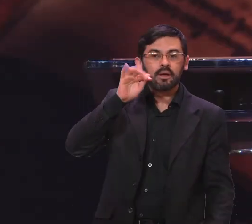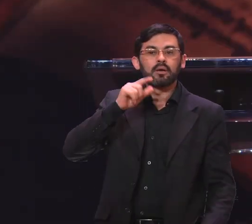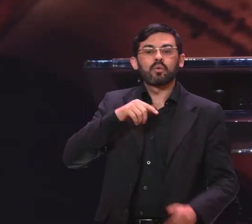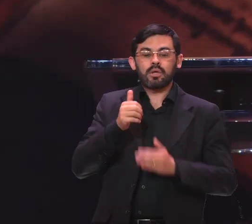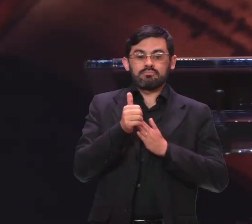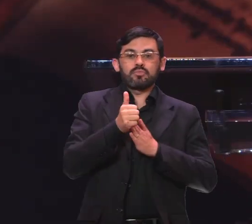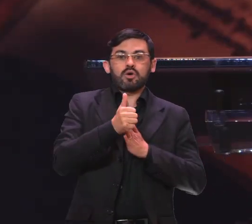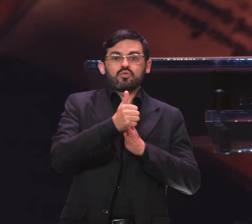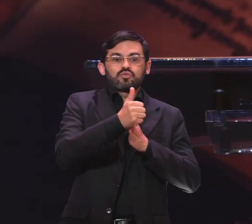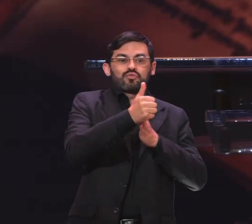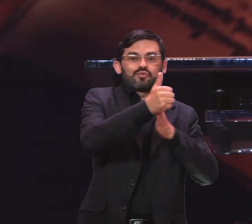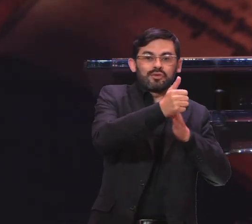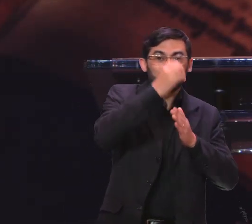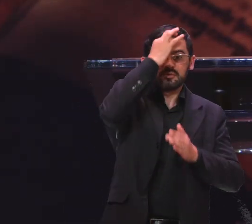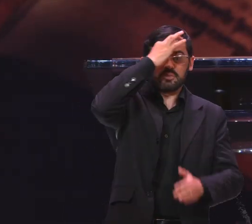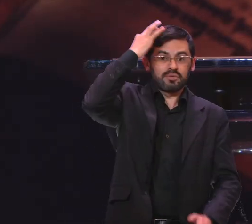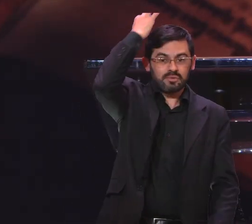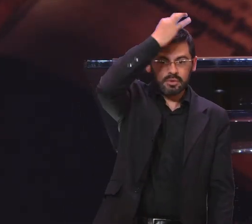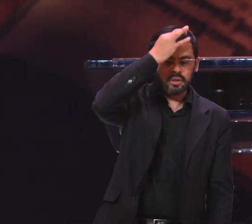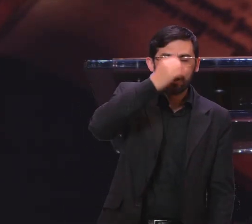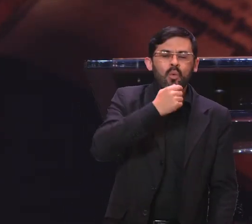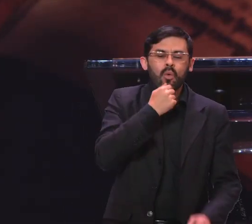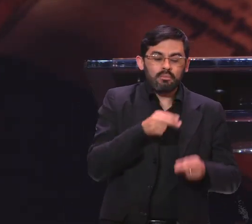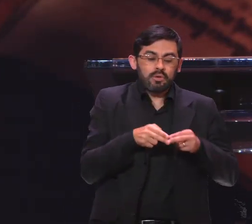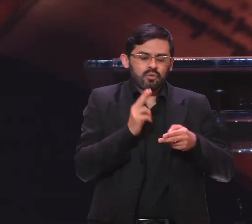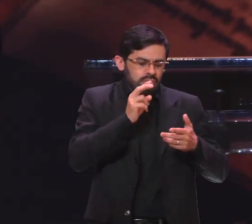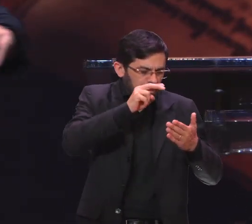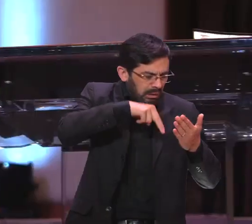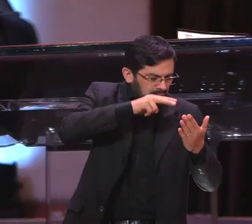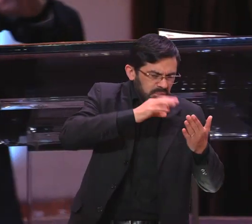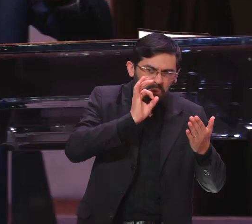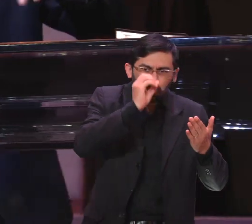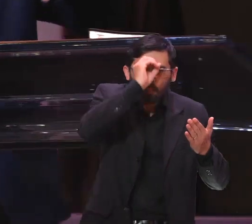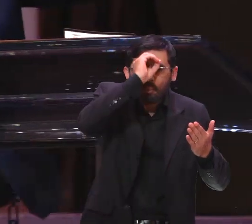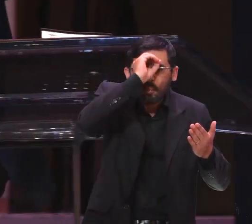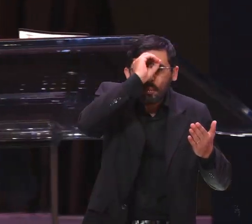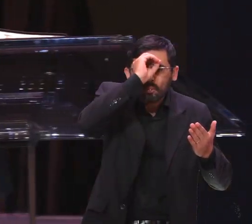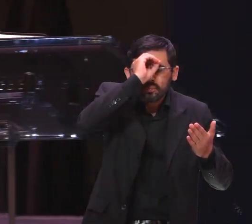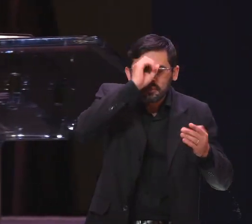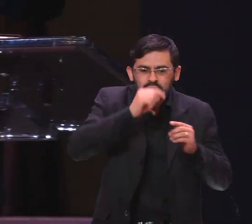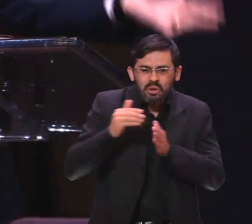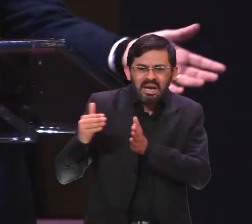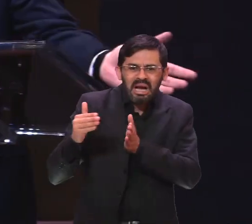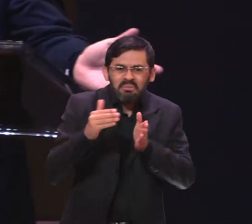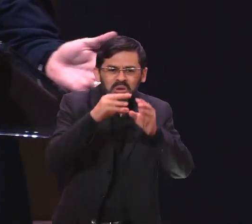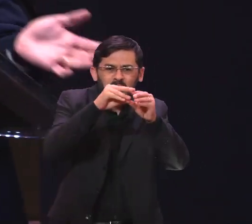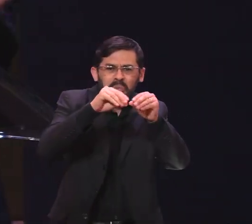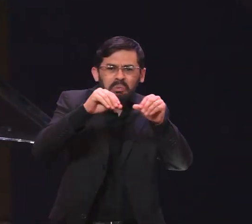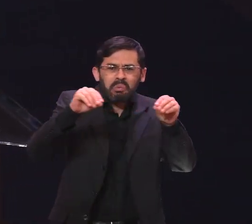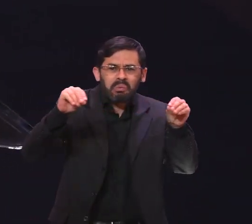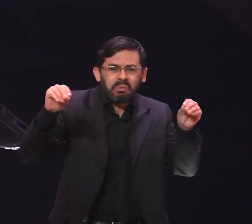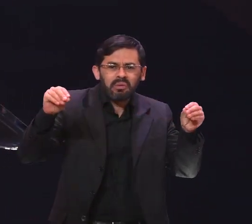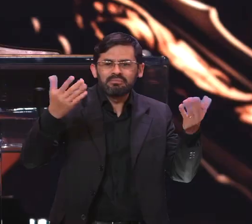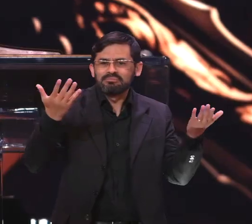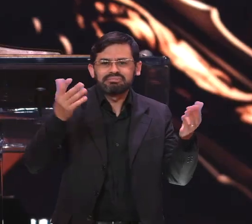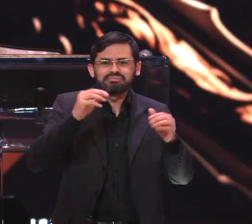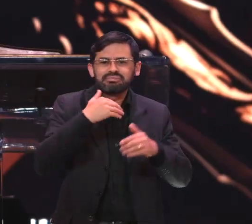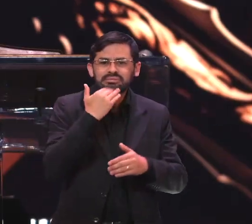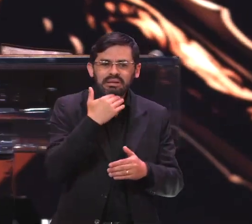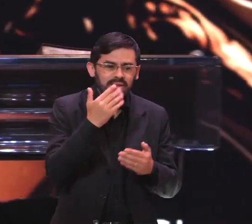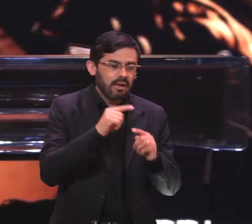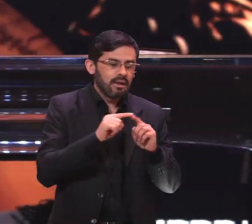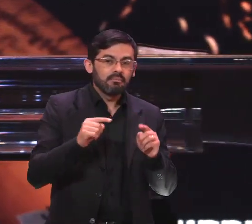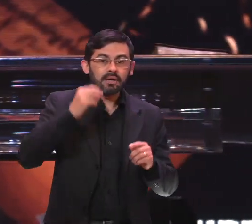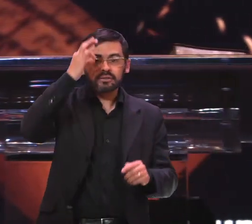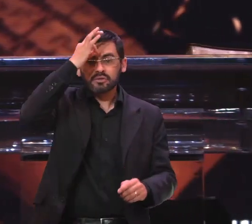dirigido pelo Espírito, enquanto aquele homem está lendo sem entender, por um caminho deserto. Aquilo não faz sentido, mas o